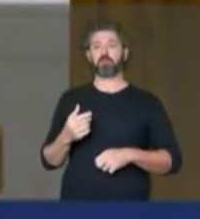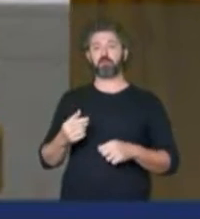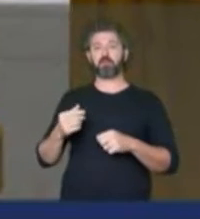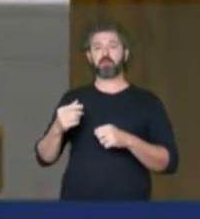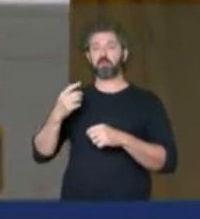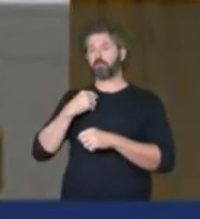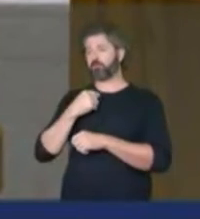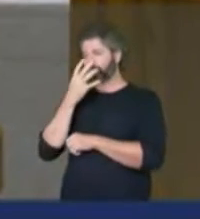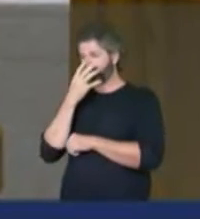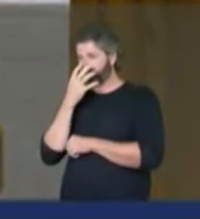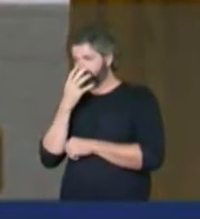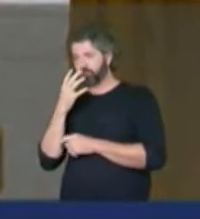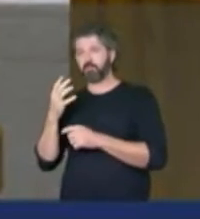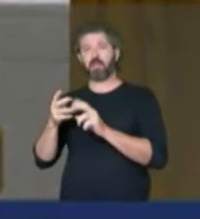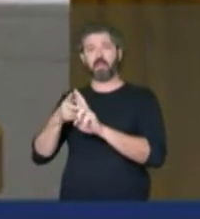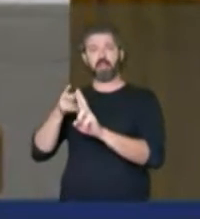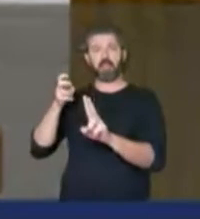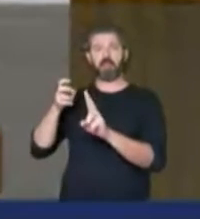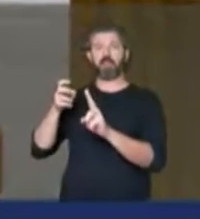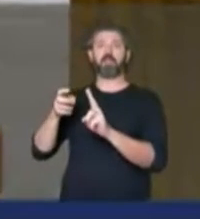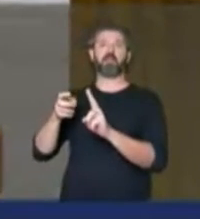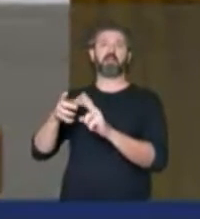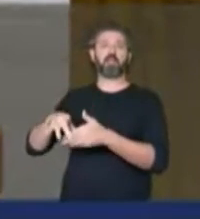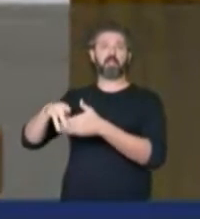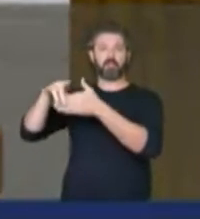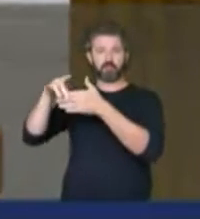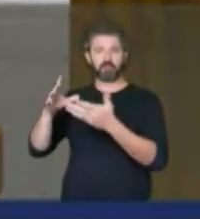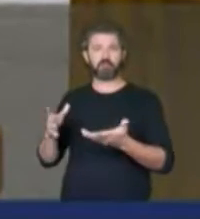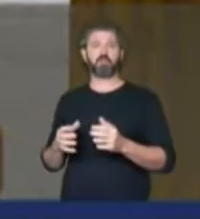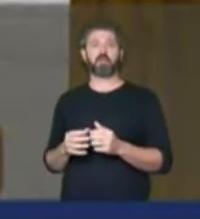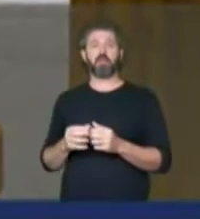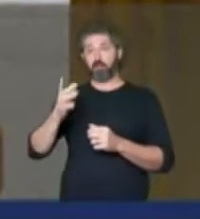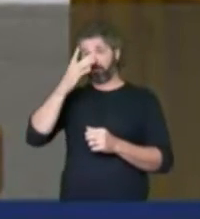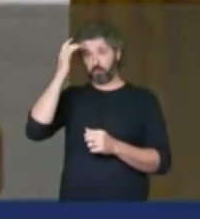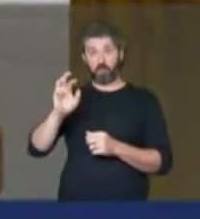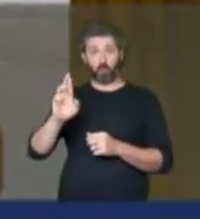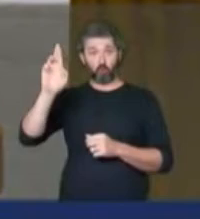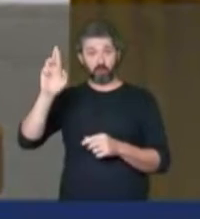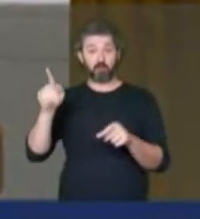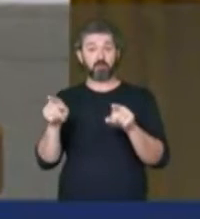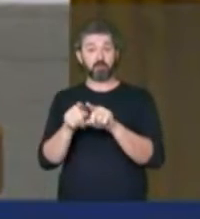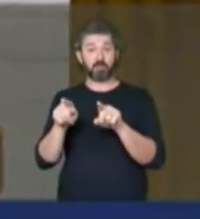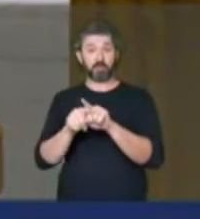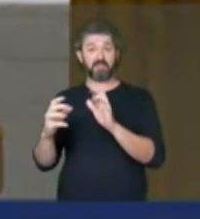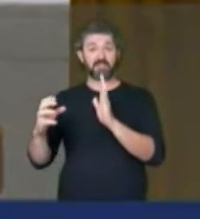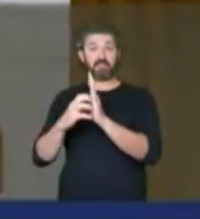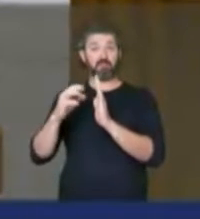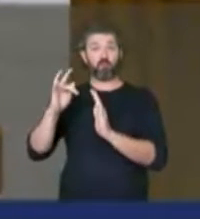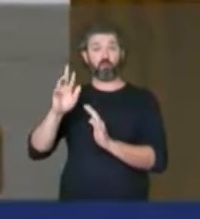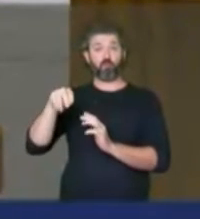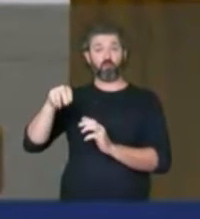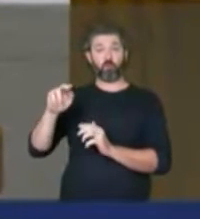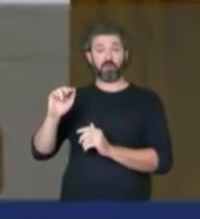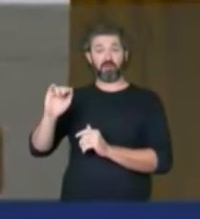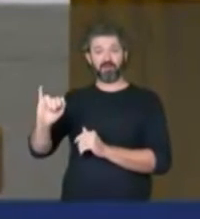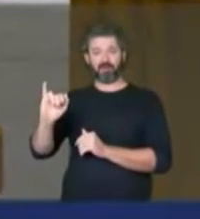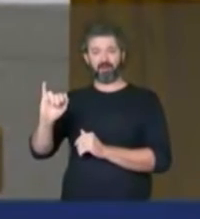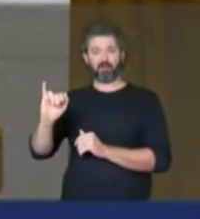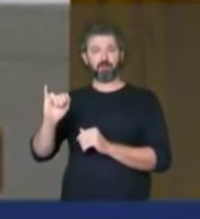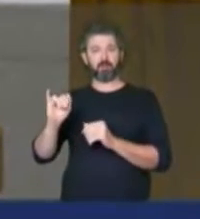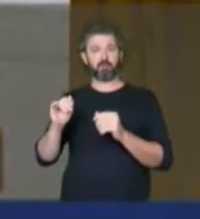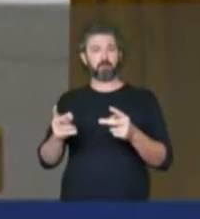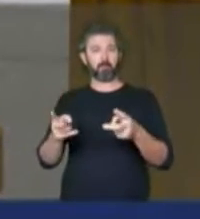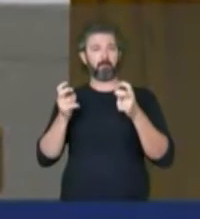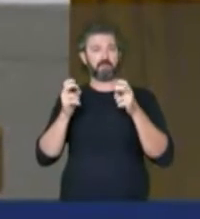fizemos escutas a lideranças indígenas, escutas a autoridades e a servidores da FUNAI. E o que que a